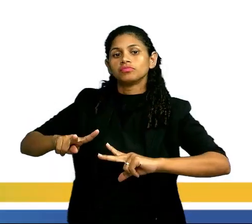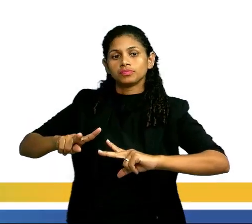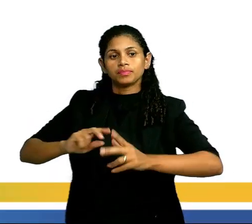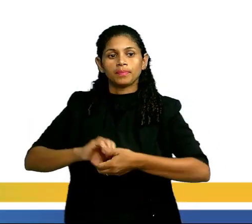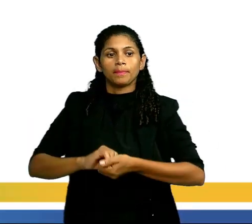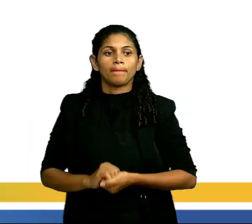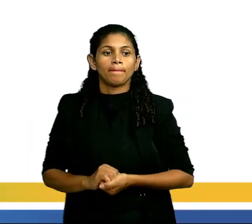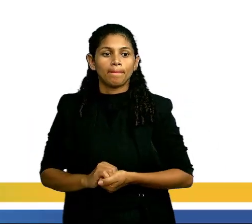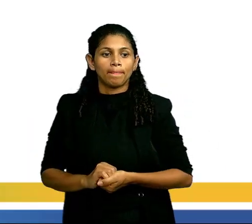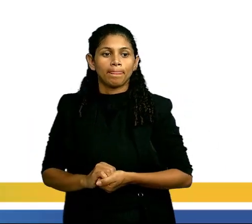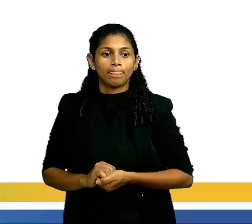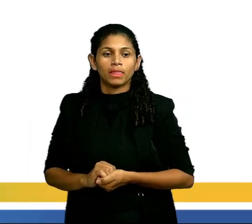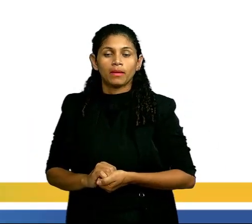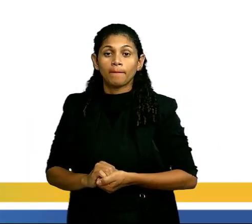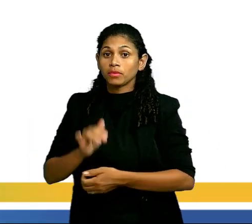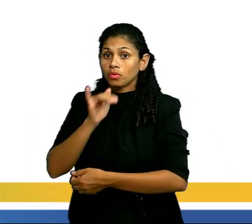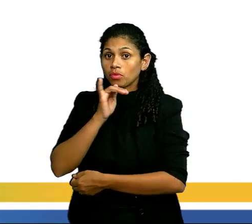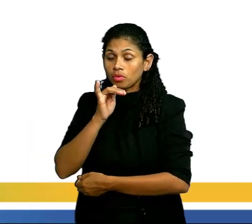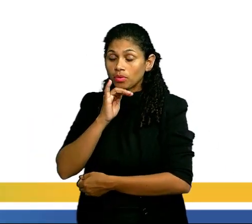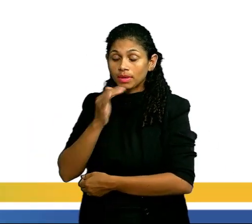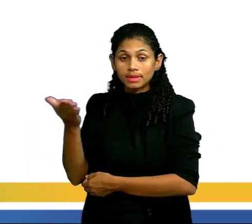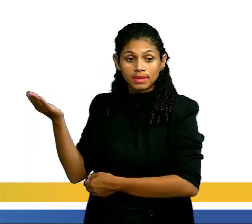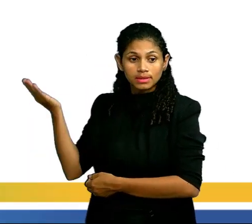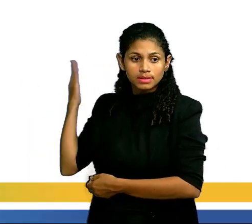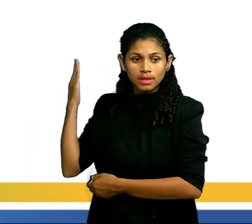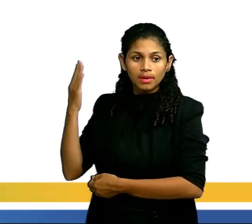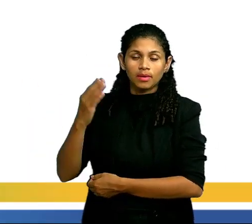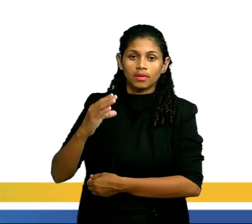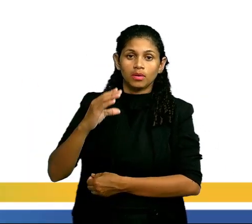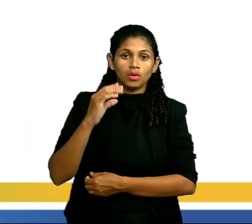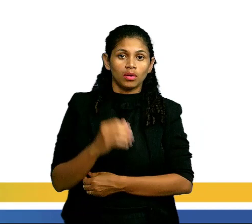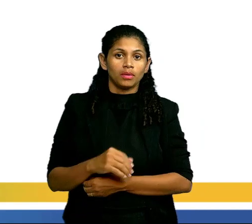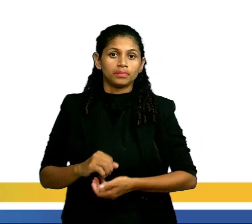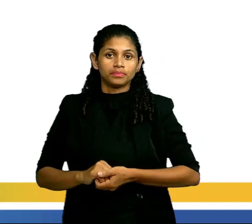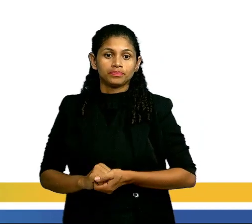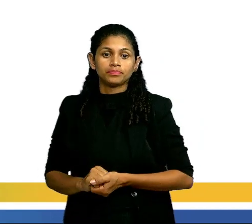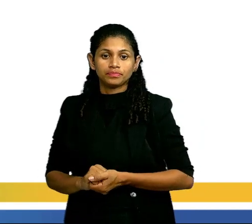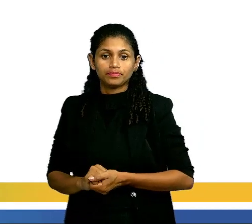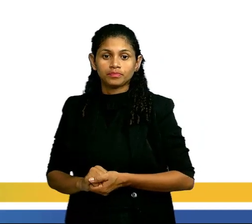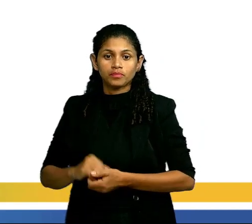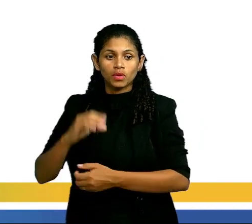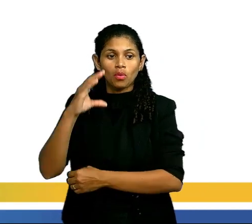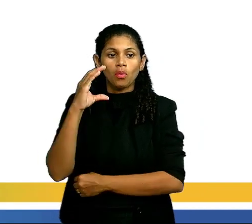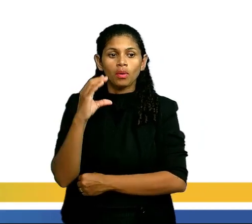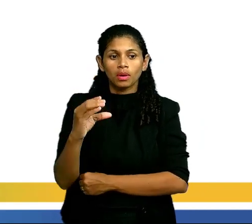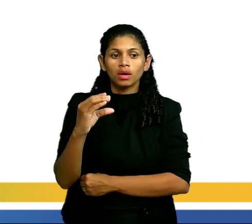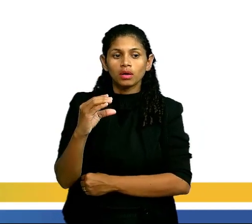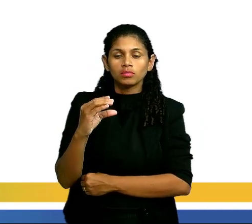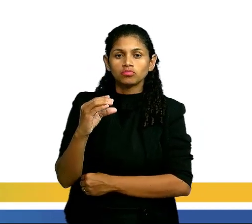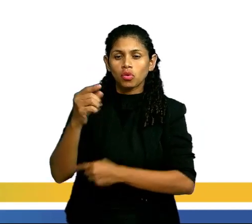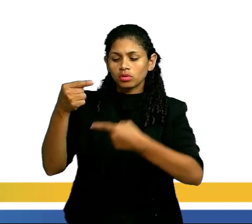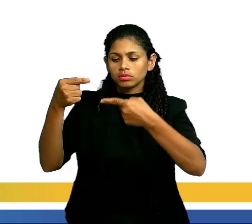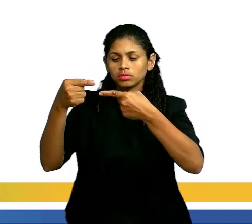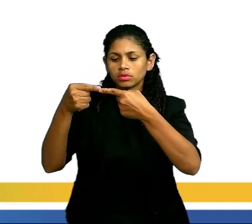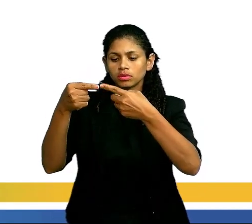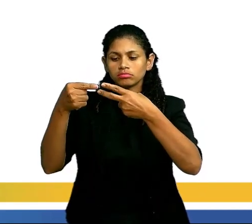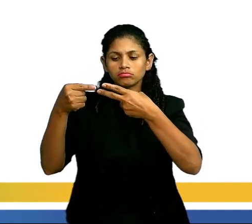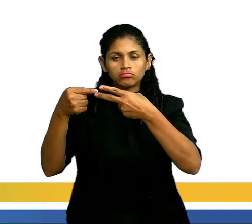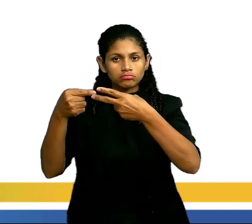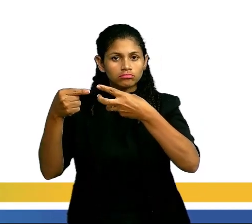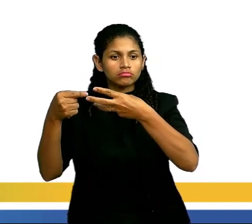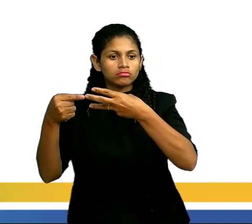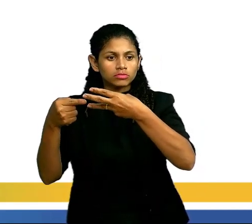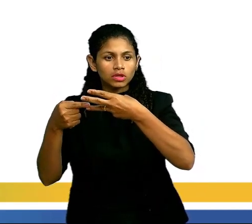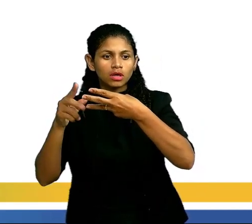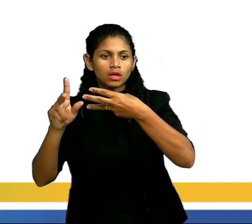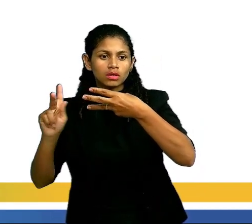aula. Então o carbono ele vai ter aí suas 4 ligações, ó, nós temos carbono se ligando com 3 hidrogênios e o cloro, com 3